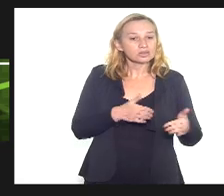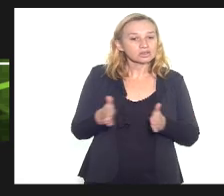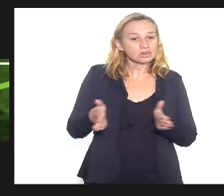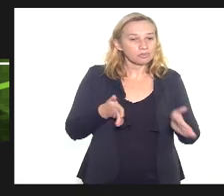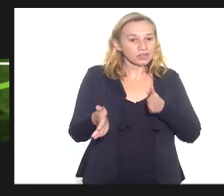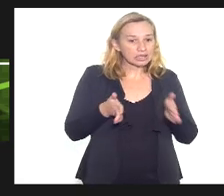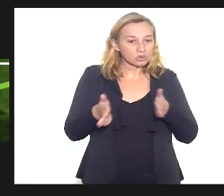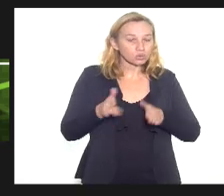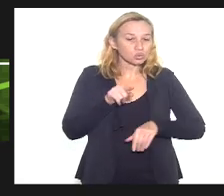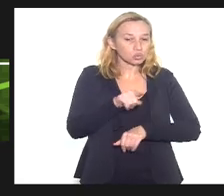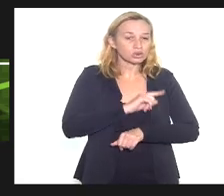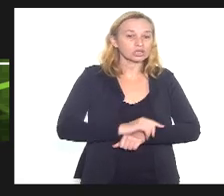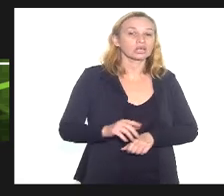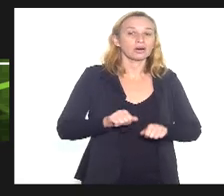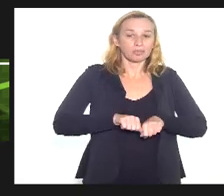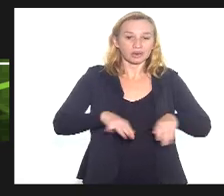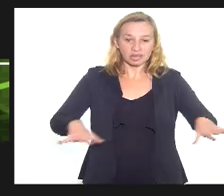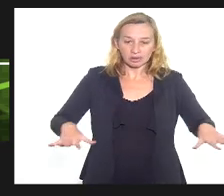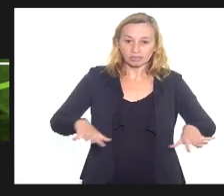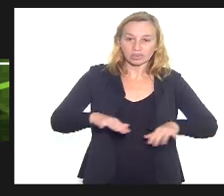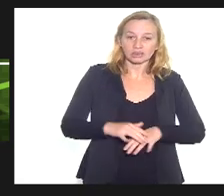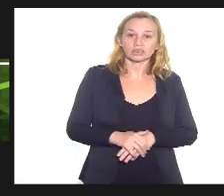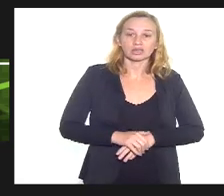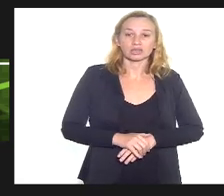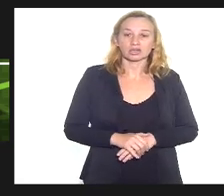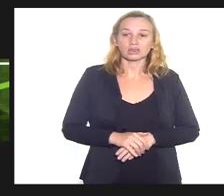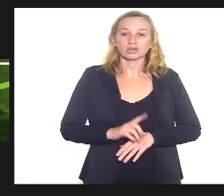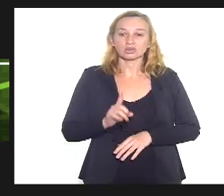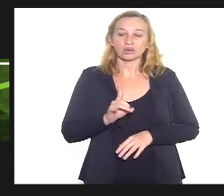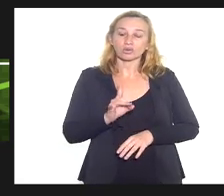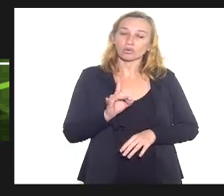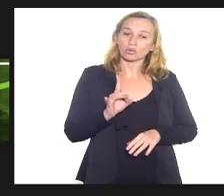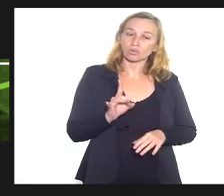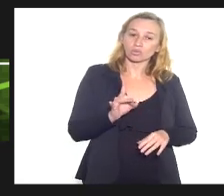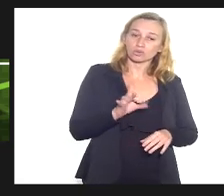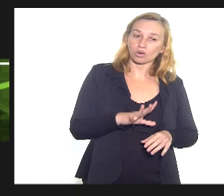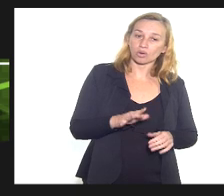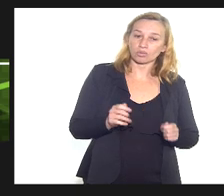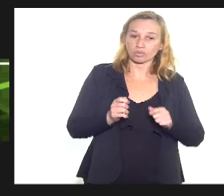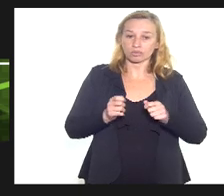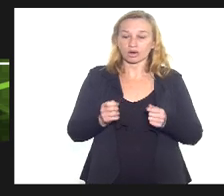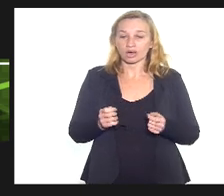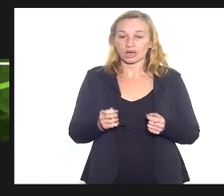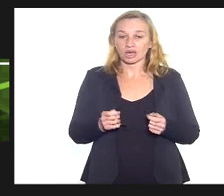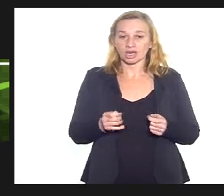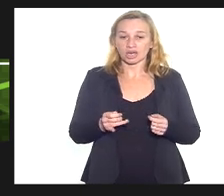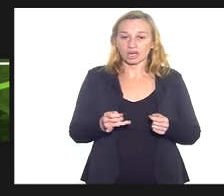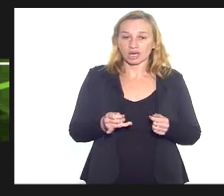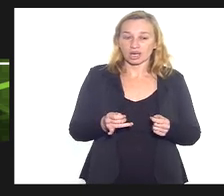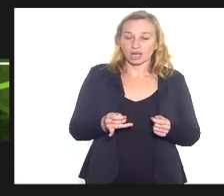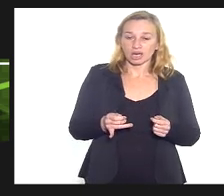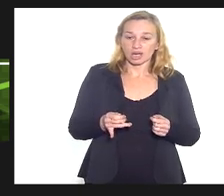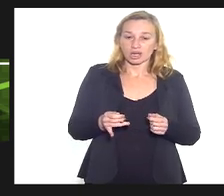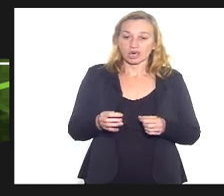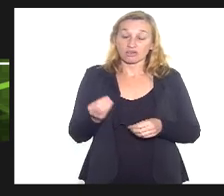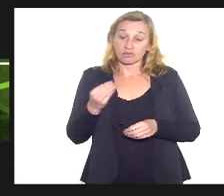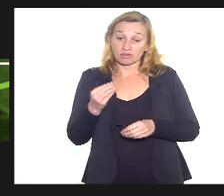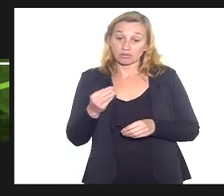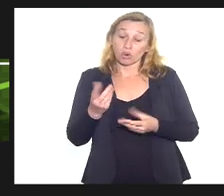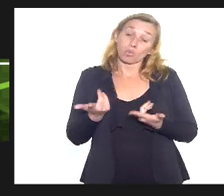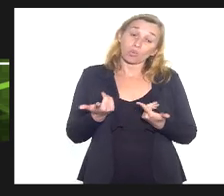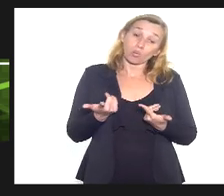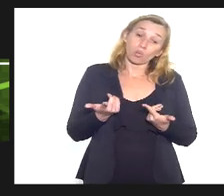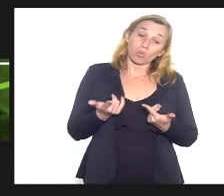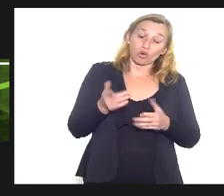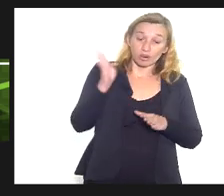período da pandemia, que assola não só o Brasil, mas o mundo inteiro, nós participamos, através do